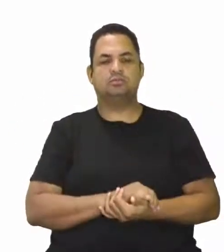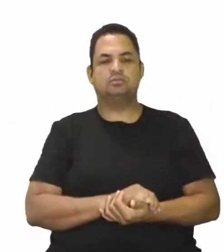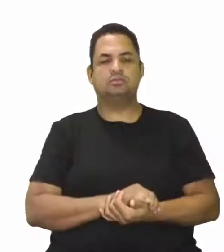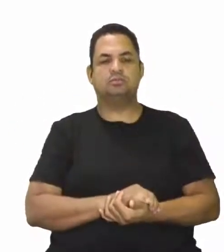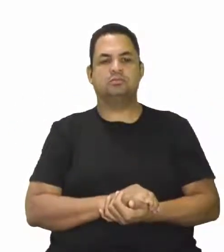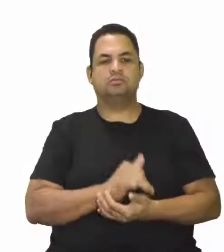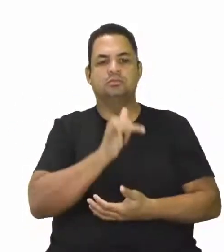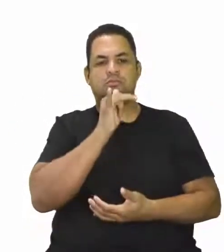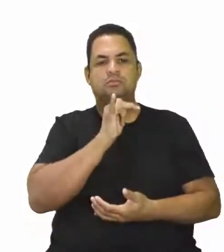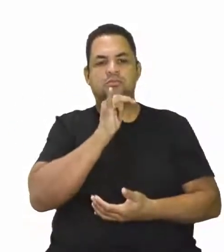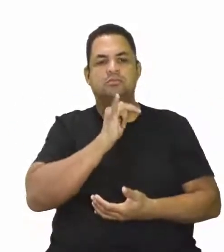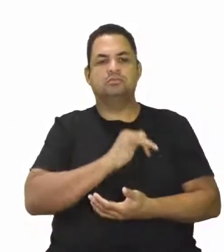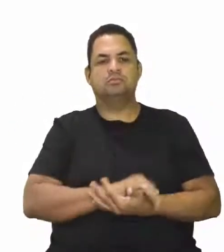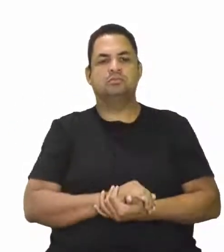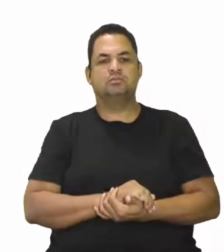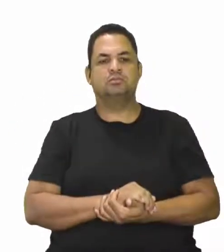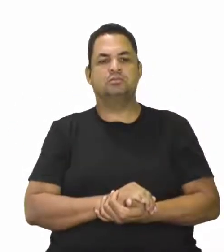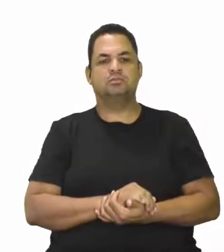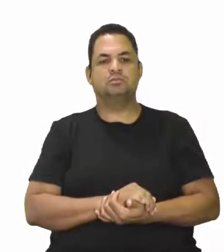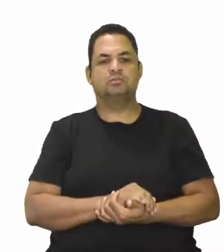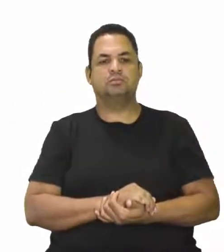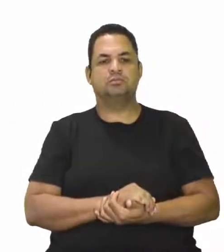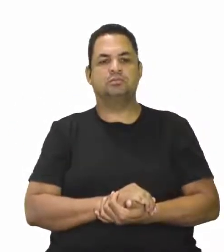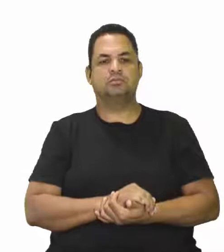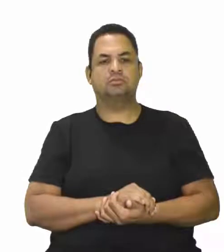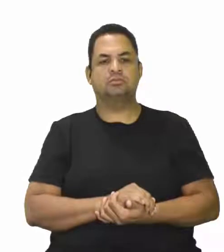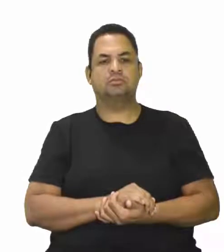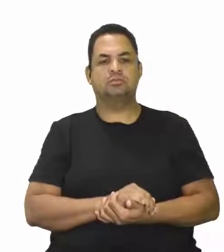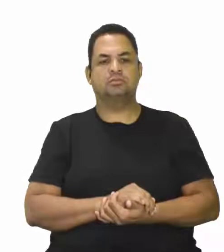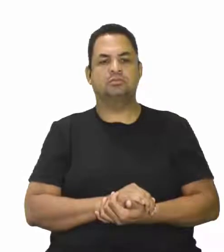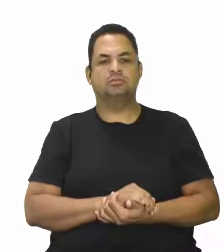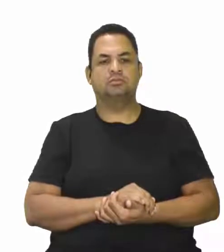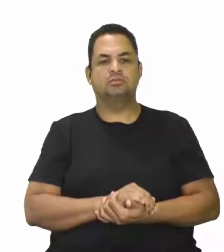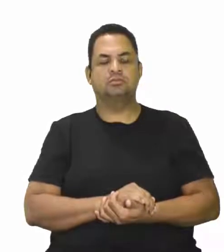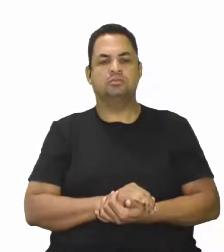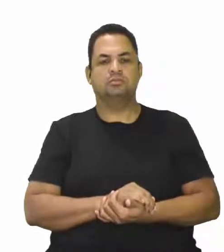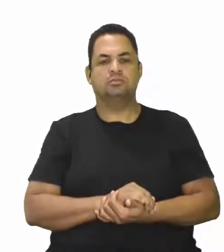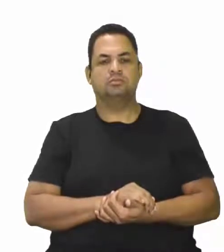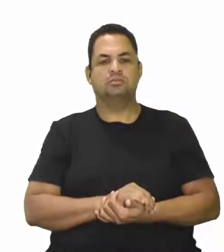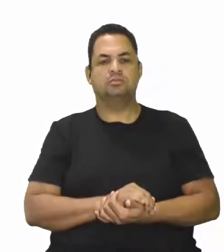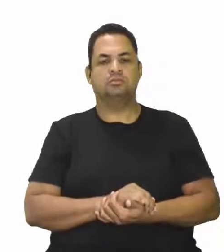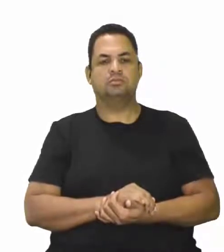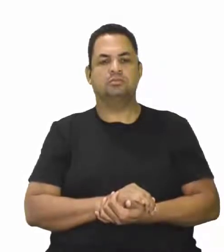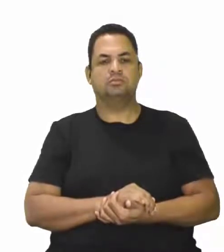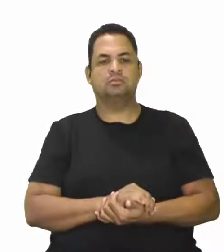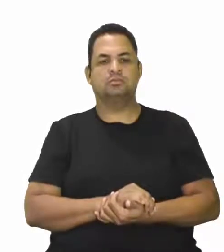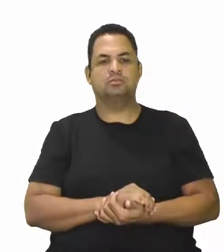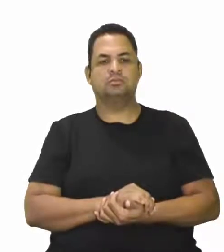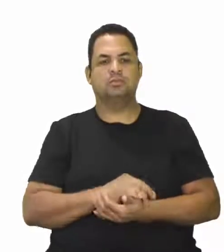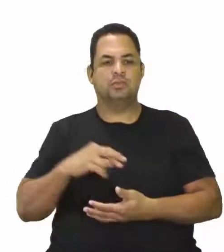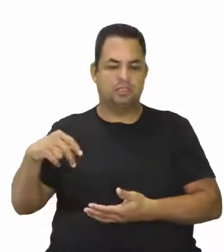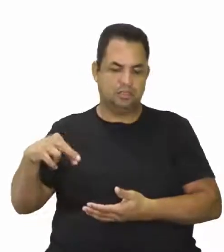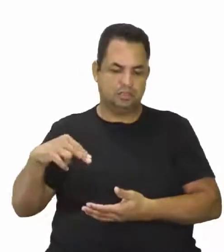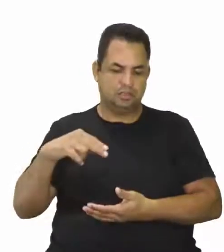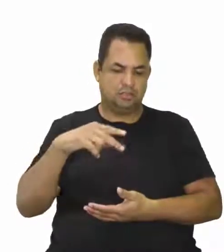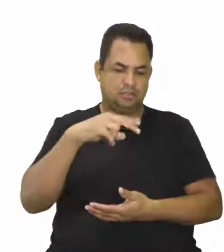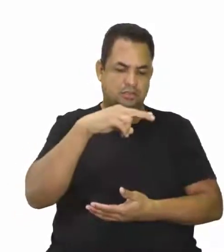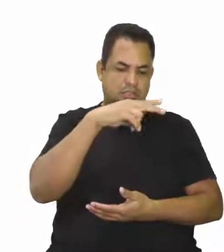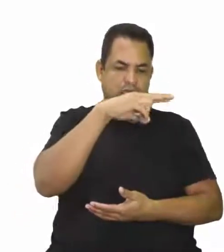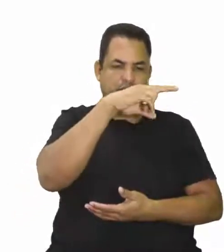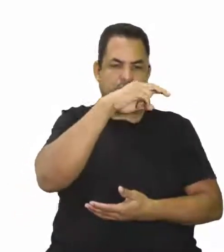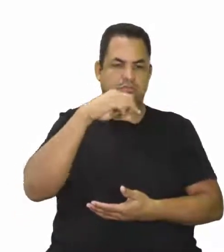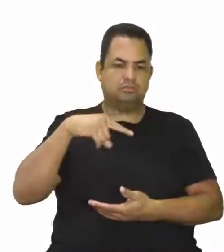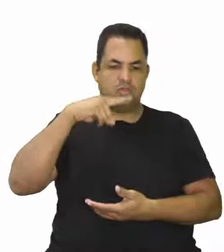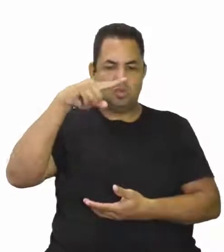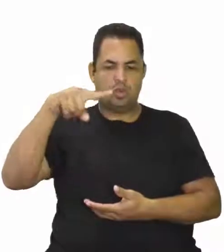Nossos exemplos: escaleira mecânica. Escaleira mecânica é a escada rolante.